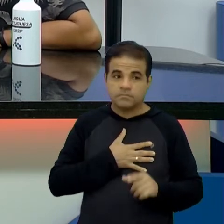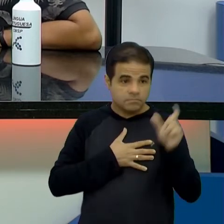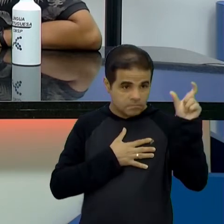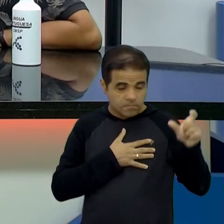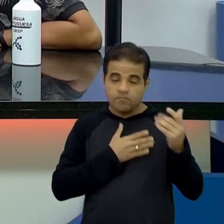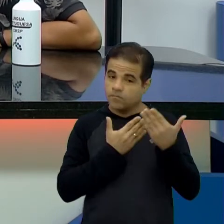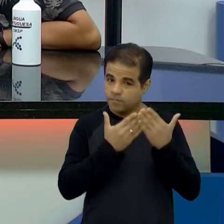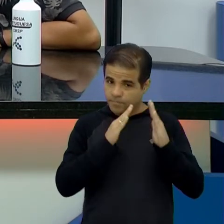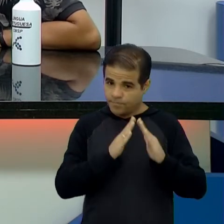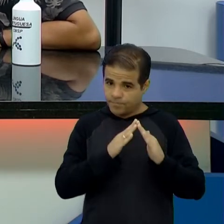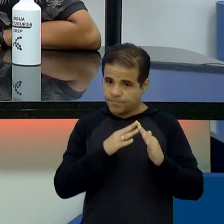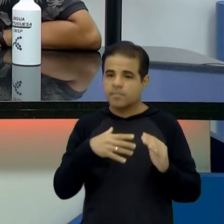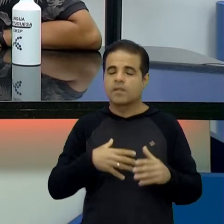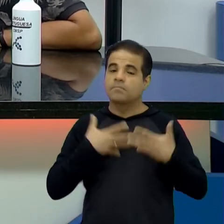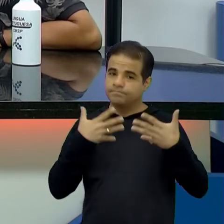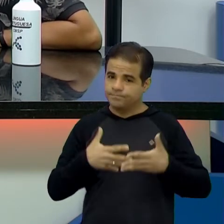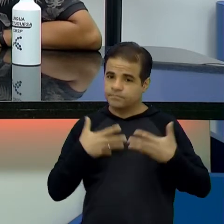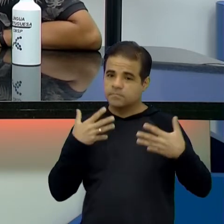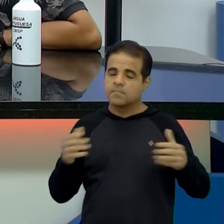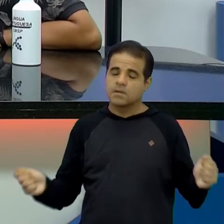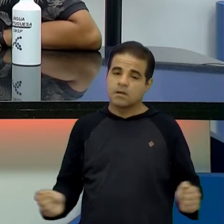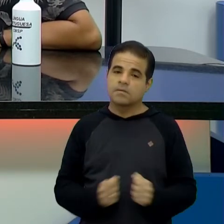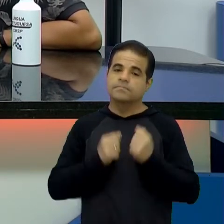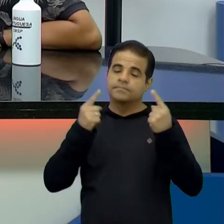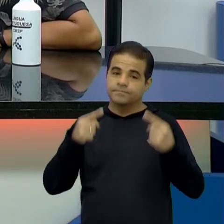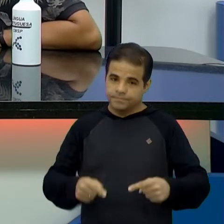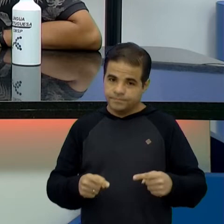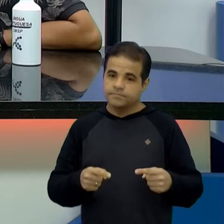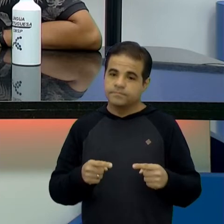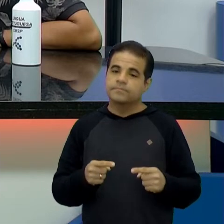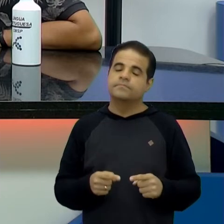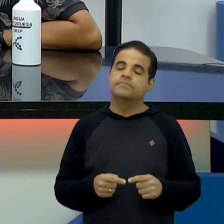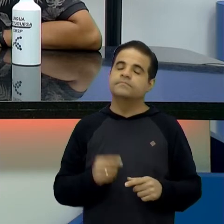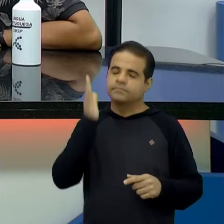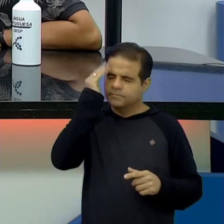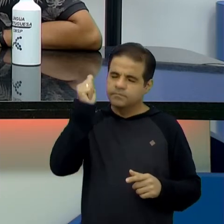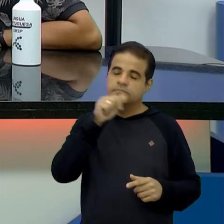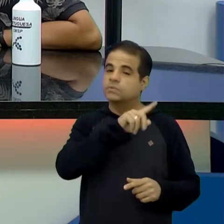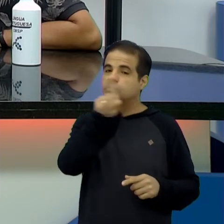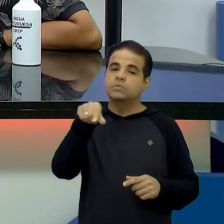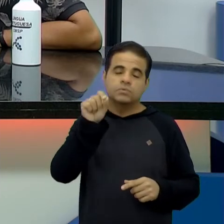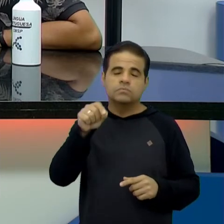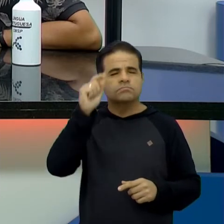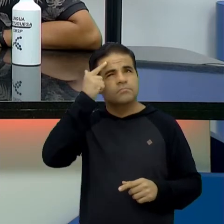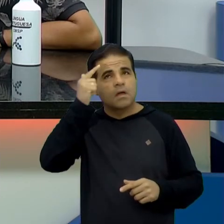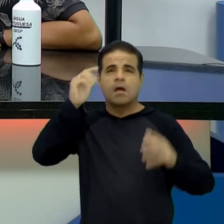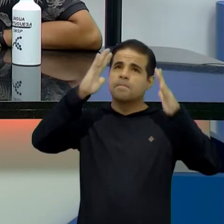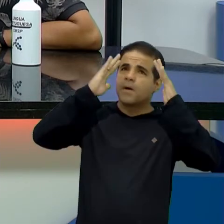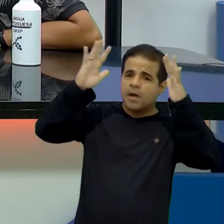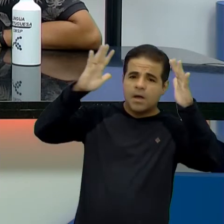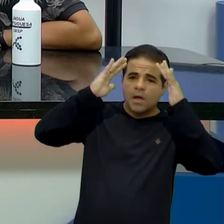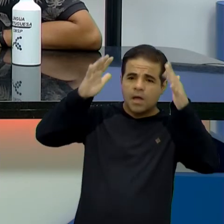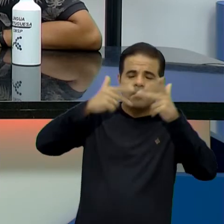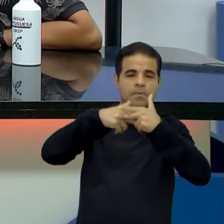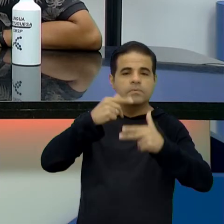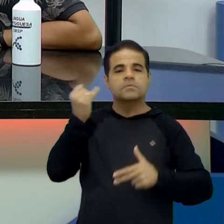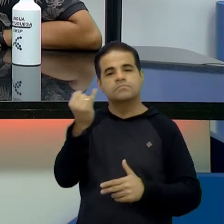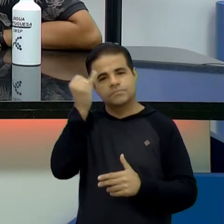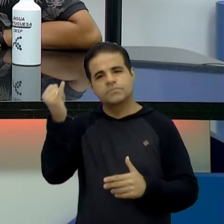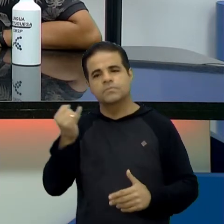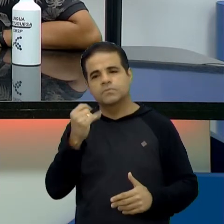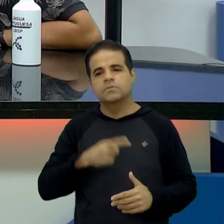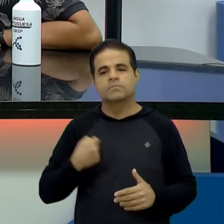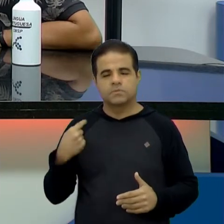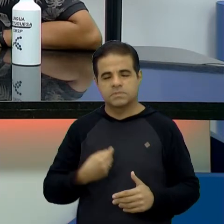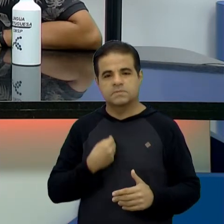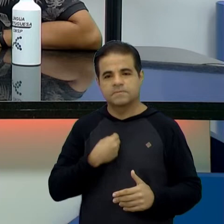na escola, eles estão se divertindo, eles estão jogando, mas sabendo e refletindo sobre algo que é muito importante pra gente.